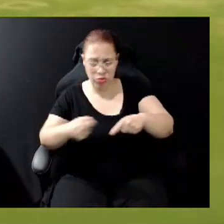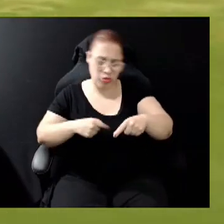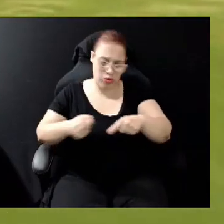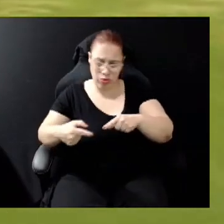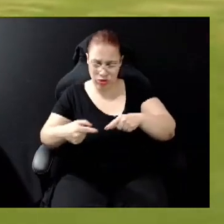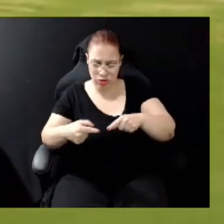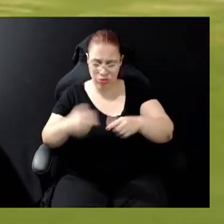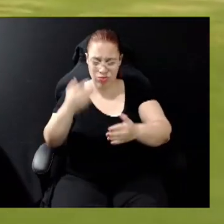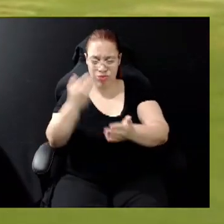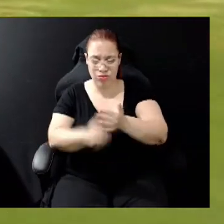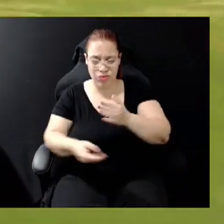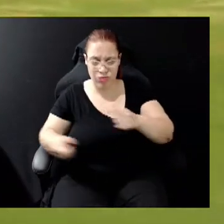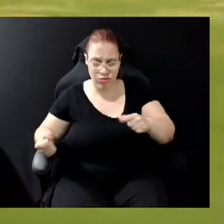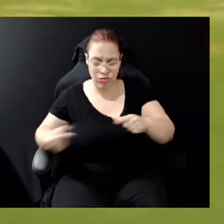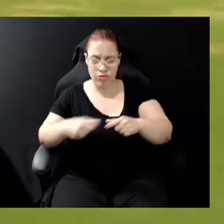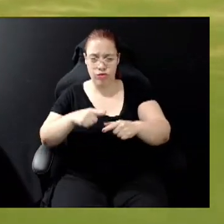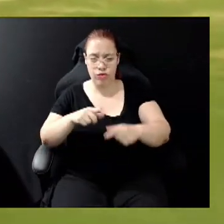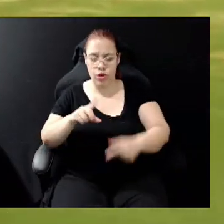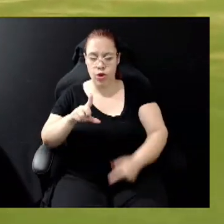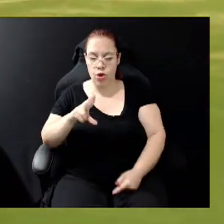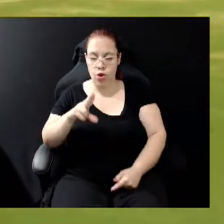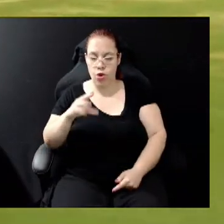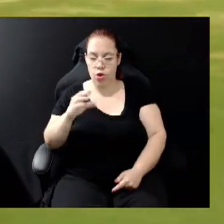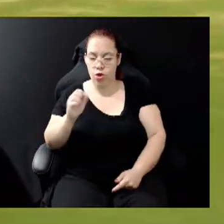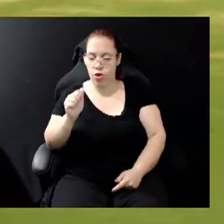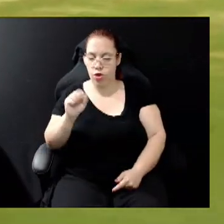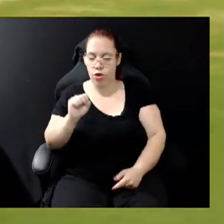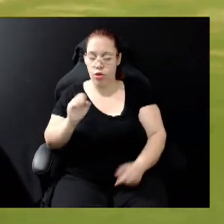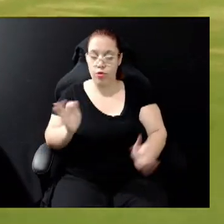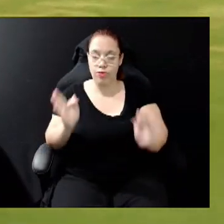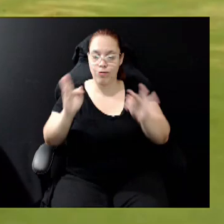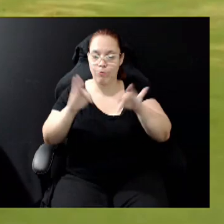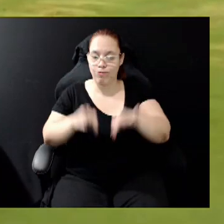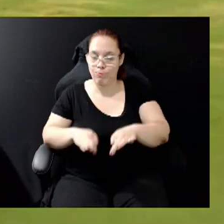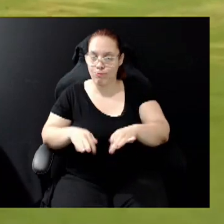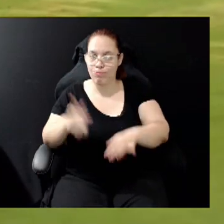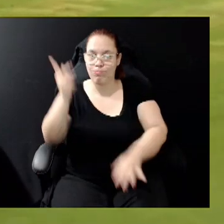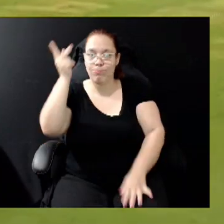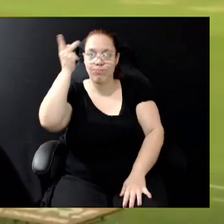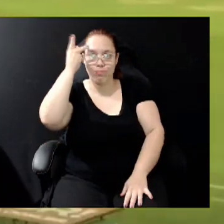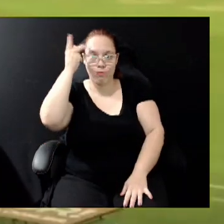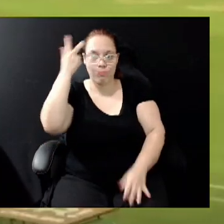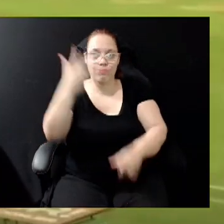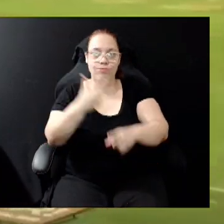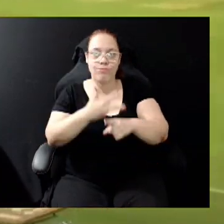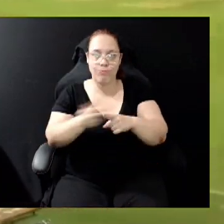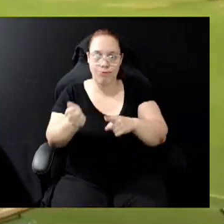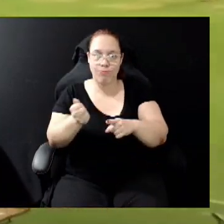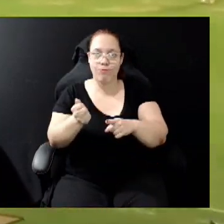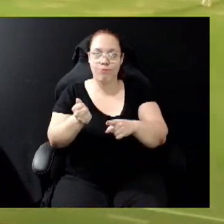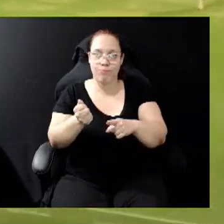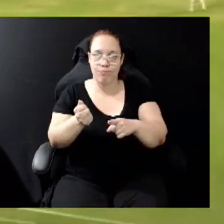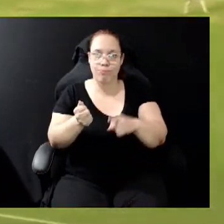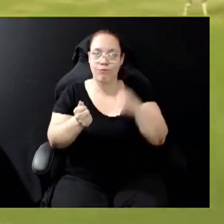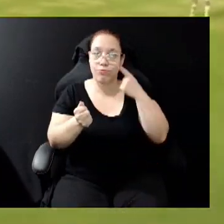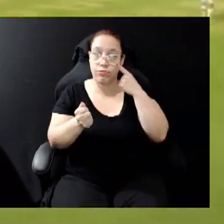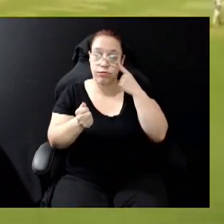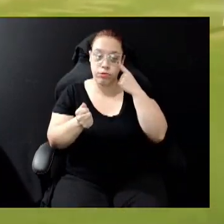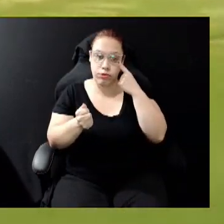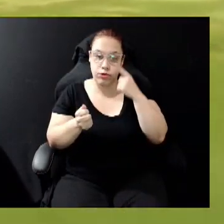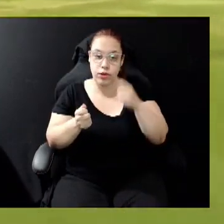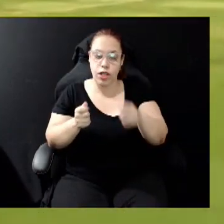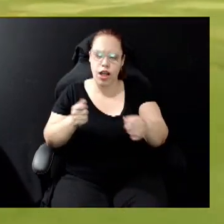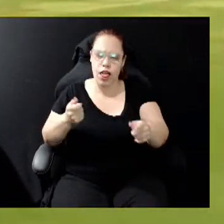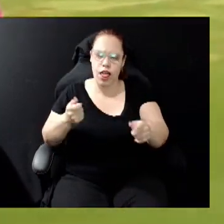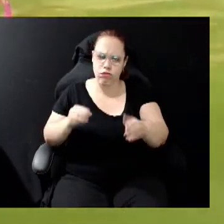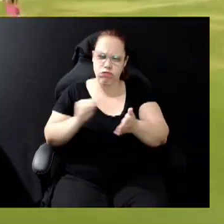a bola para o Lucas e na finalização o São Paulo ganhou o escanteio. Na cobrança,